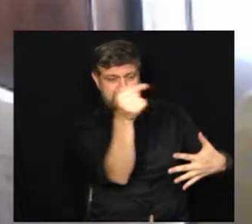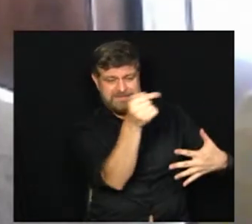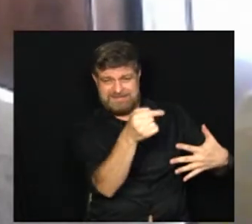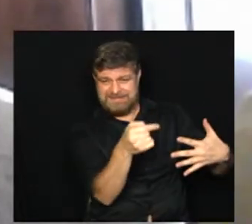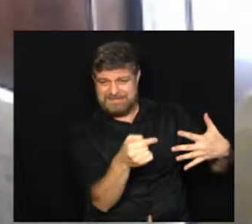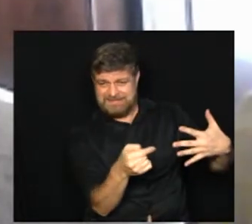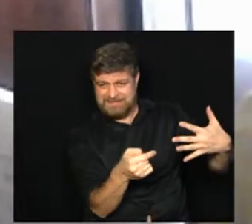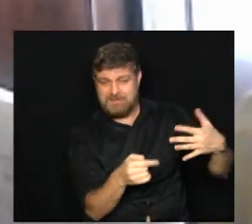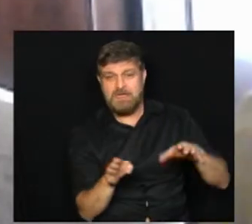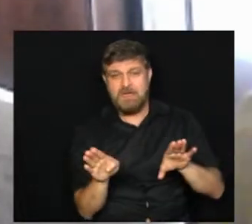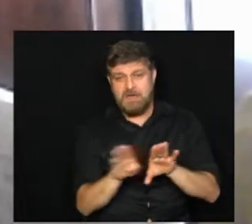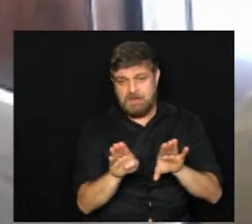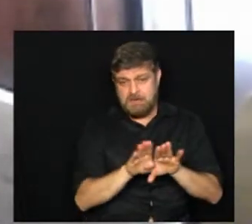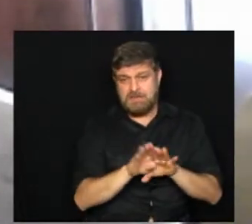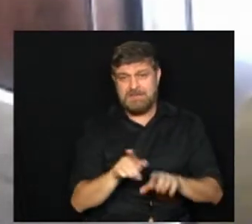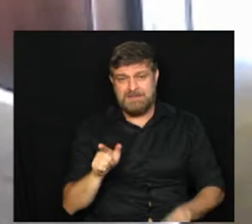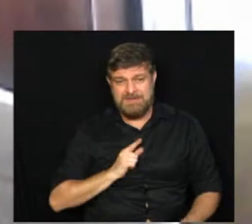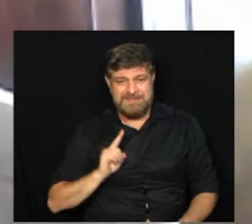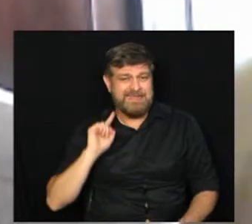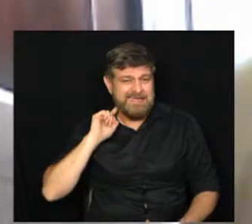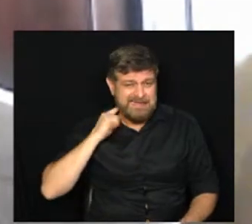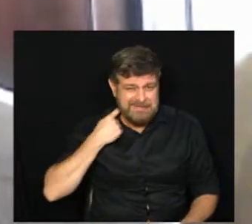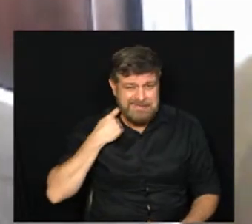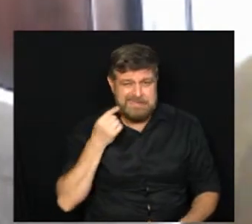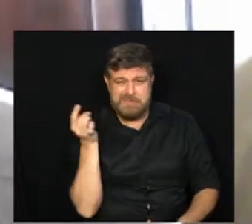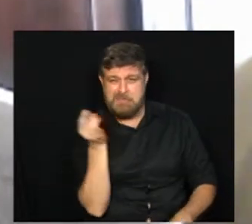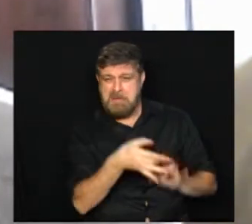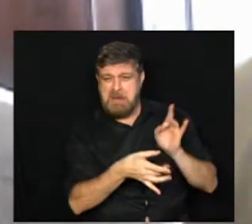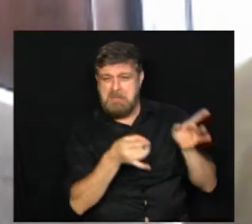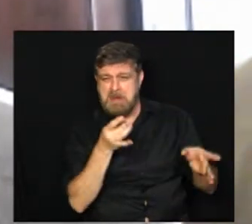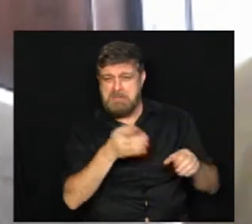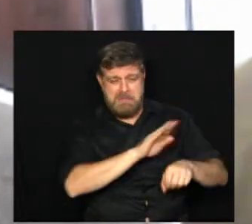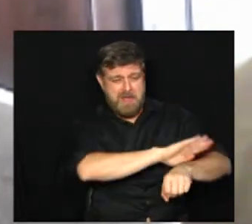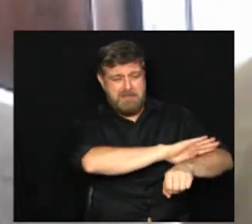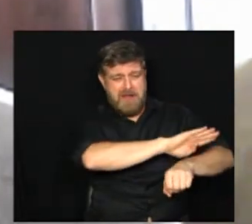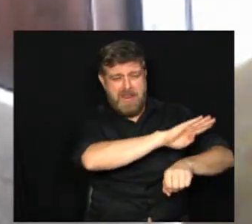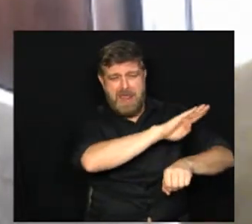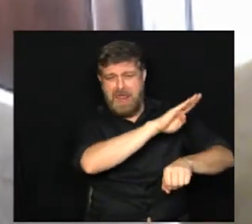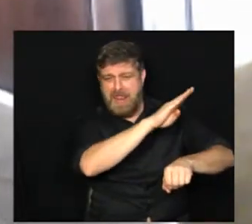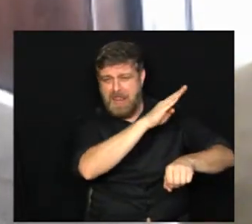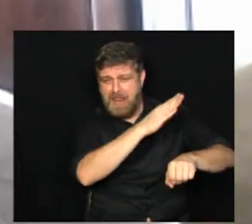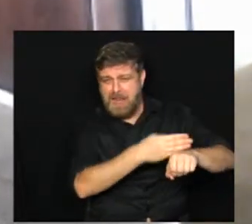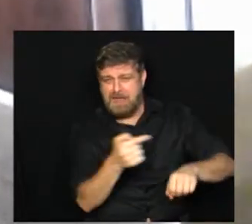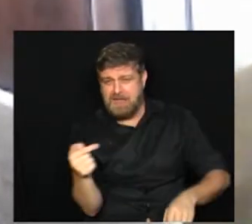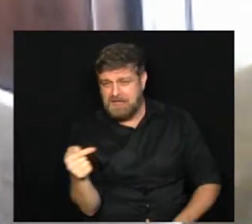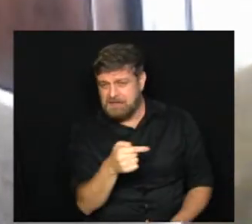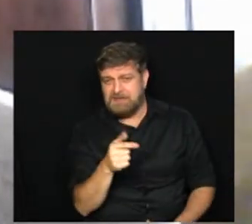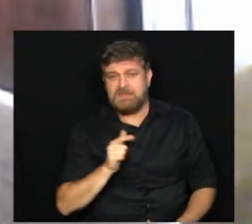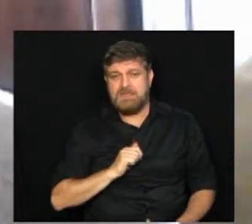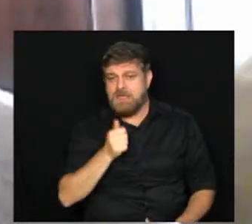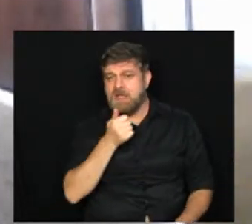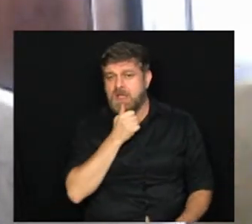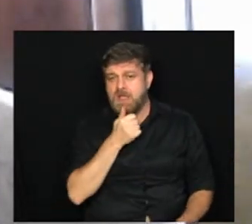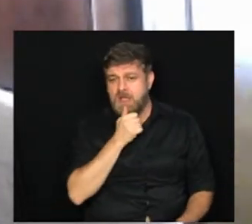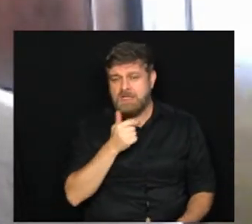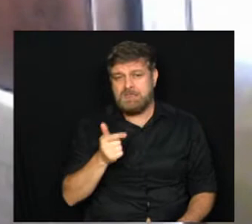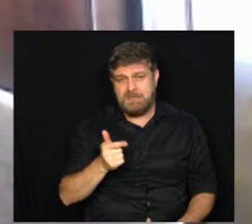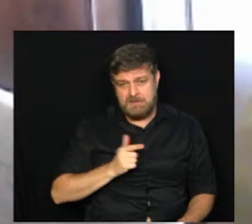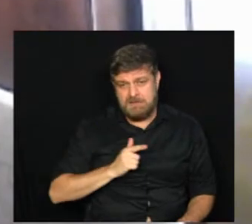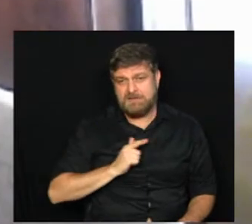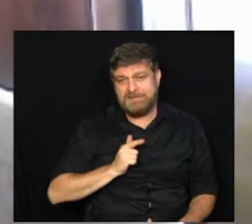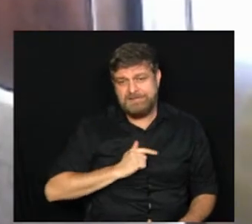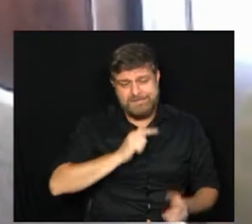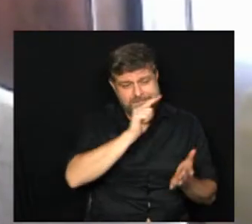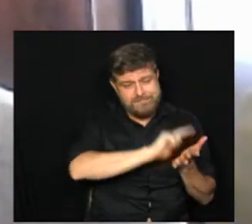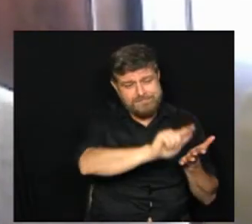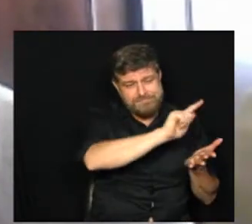do próprio lixão da Pirelli, que enfrenta, né, todo um processo que ainda tem que passar por um processo de